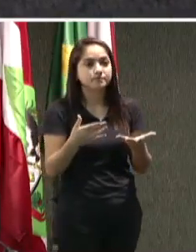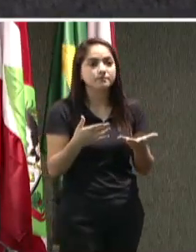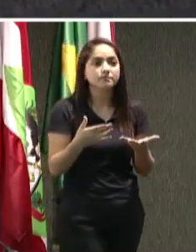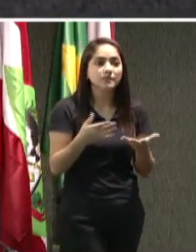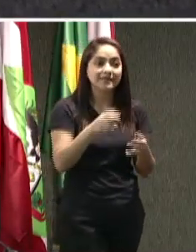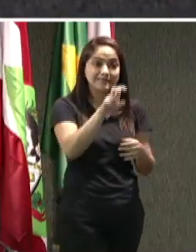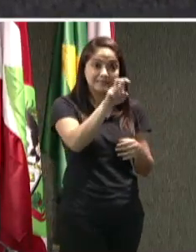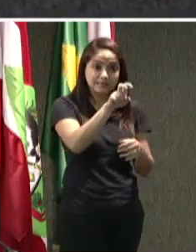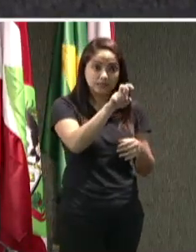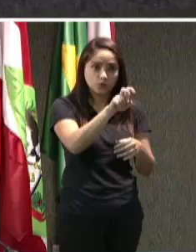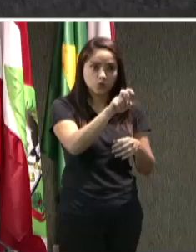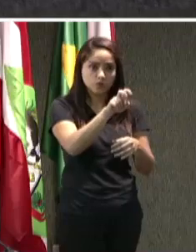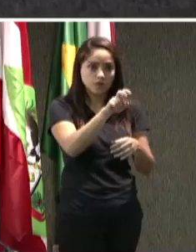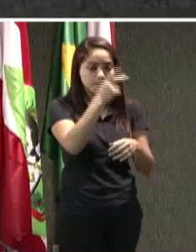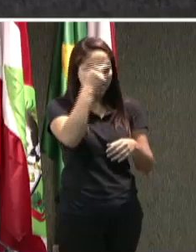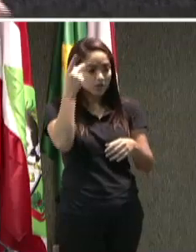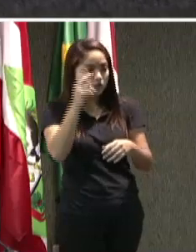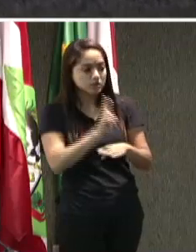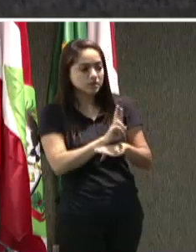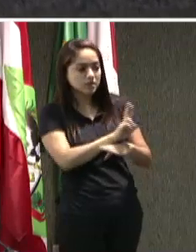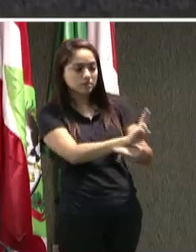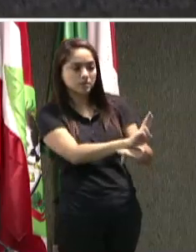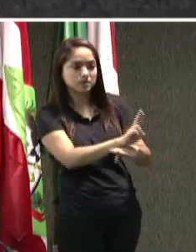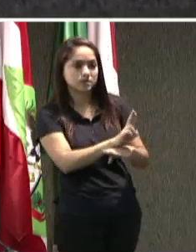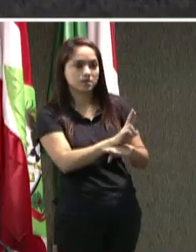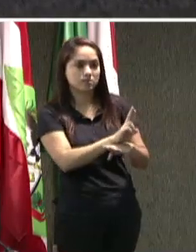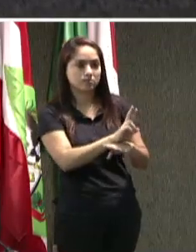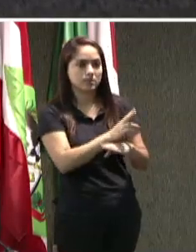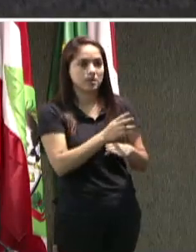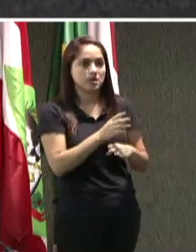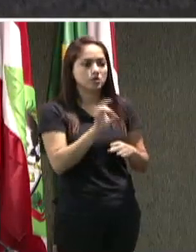5 representantes que não são responsáveis por